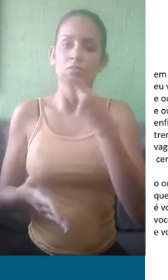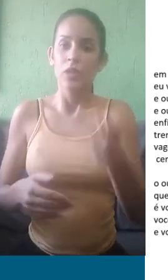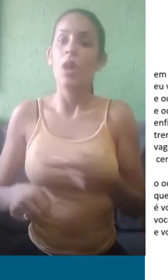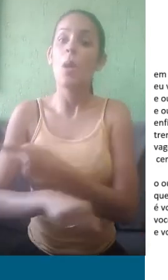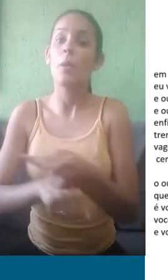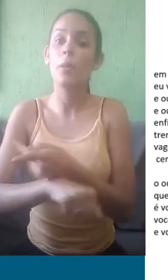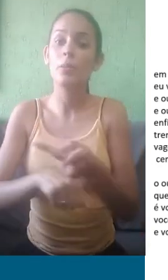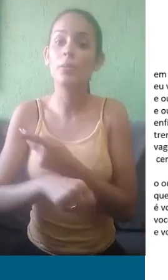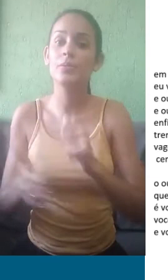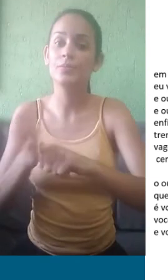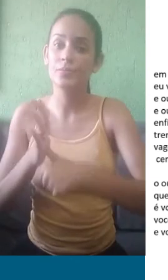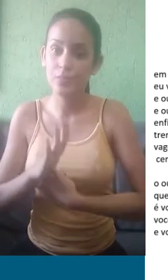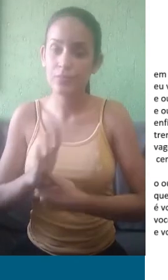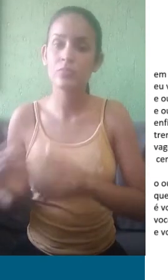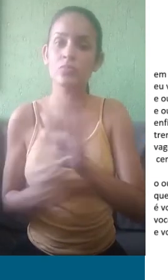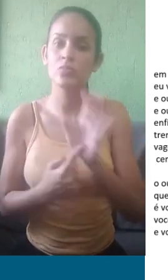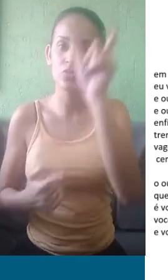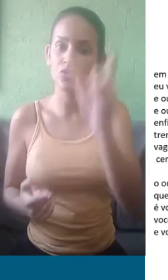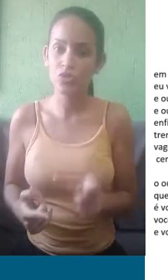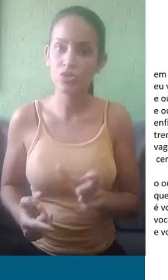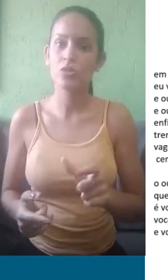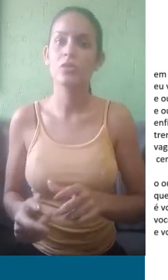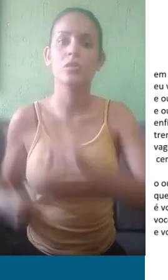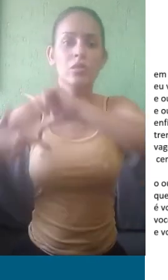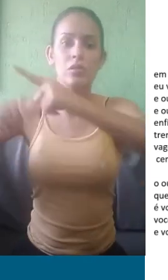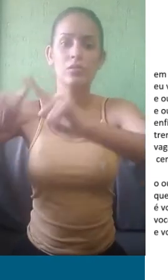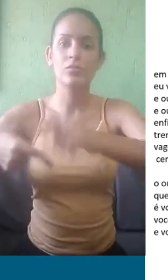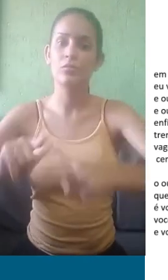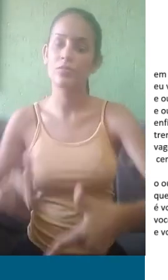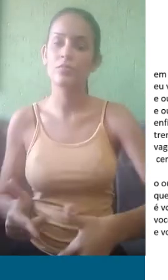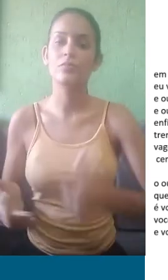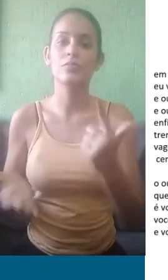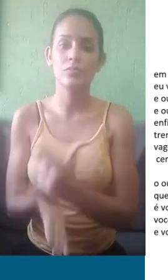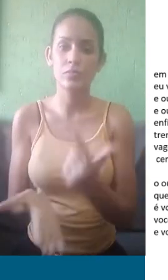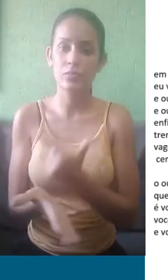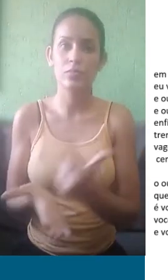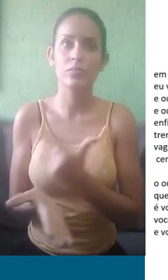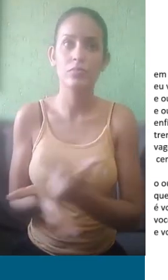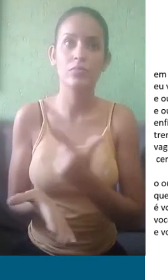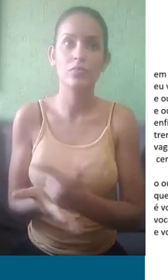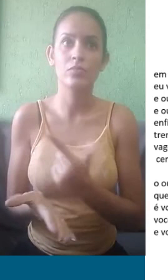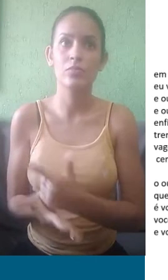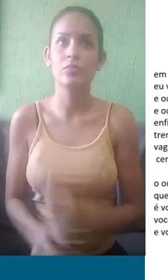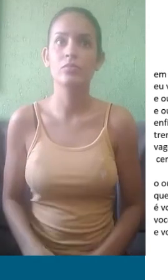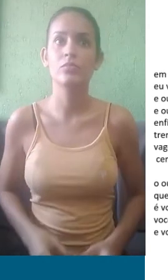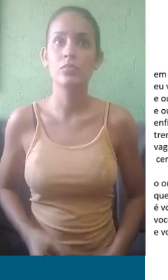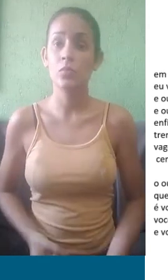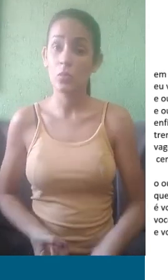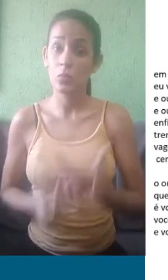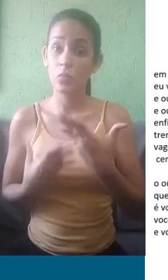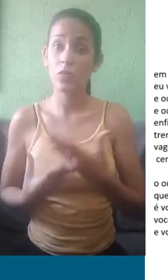redimensionada pelo olhar contemporâneo. No poema, essa nova dimensão revela a letra A,